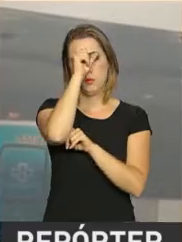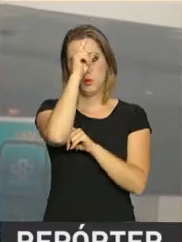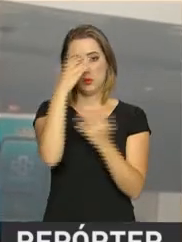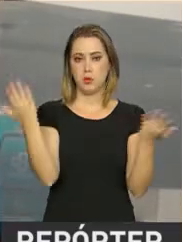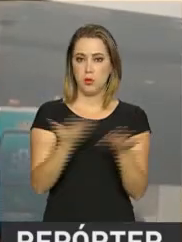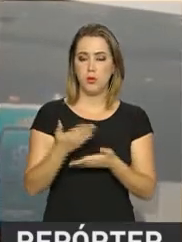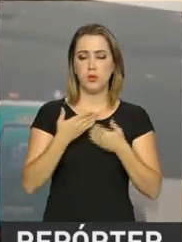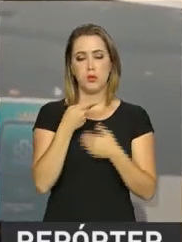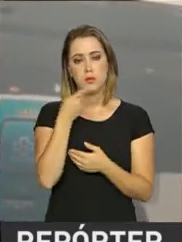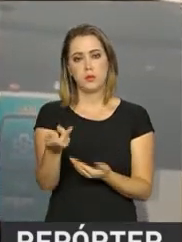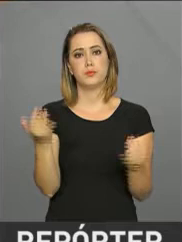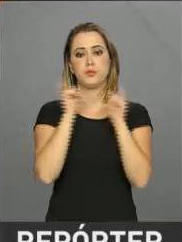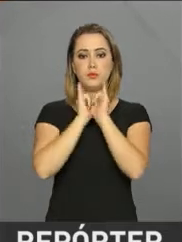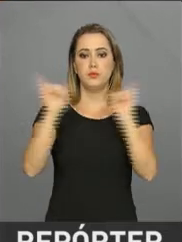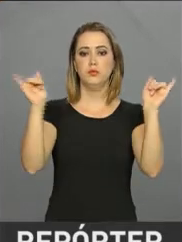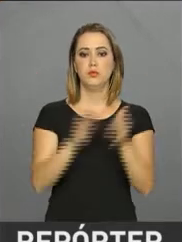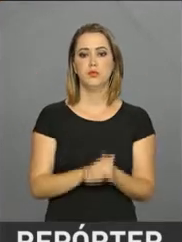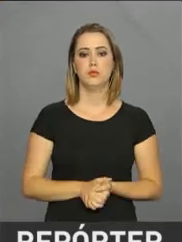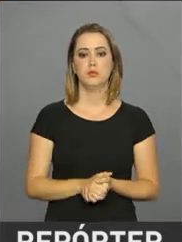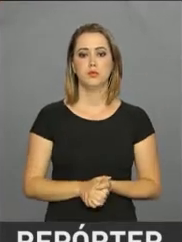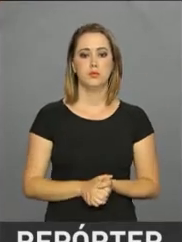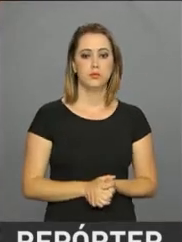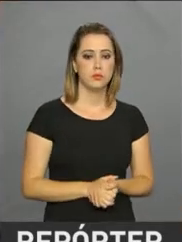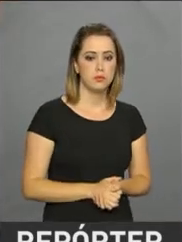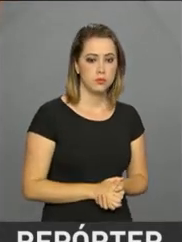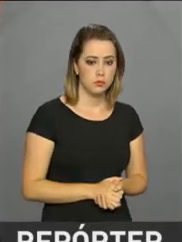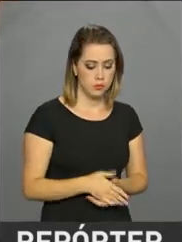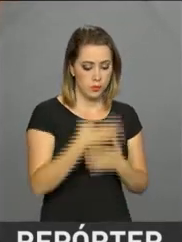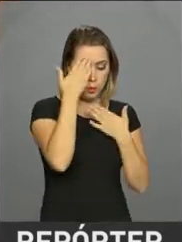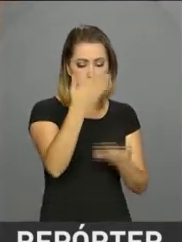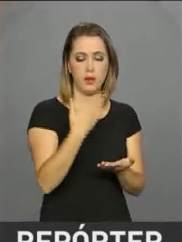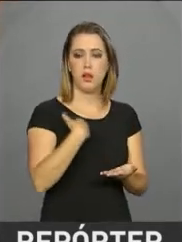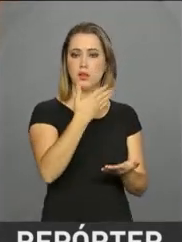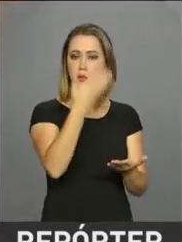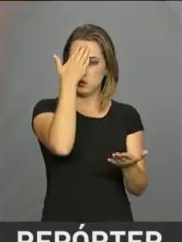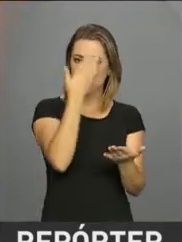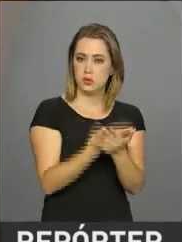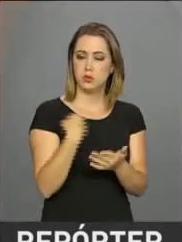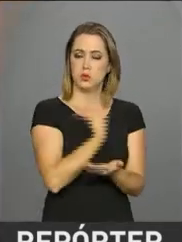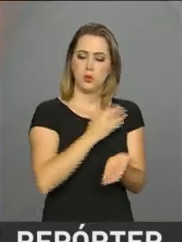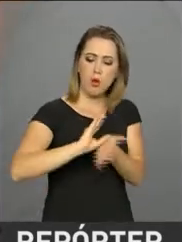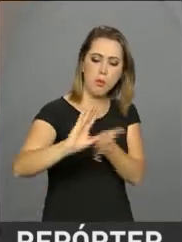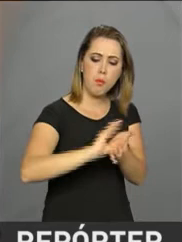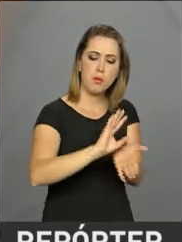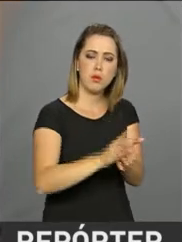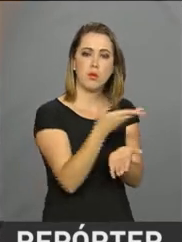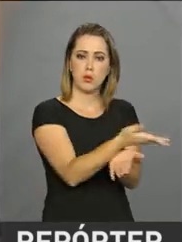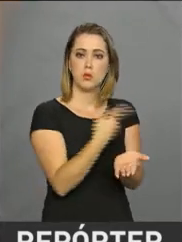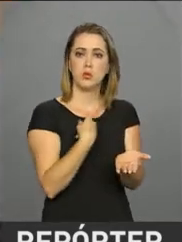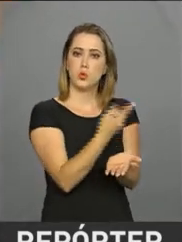que diz respeito à saúde básica obrigado presidente pela confiança e nós continuaremos é distribuído os recursos